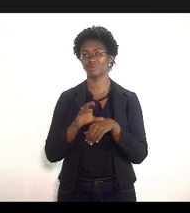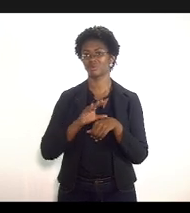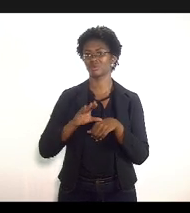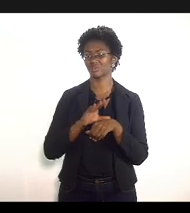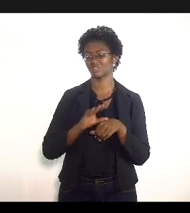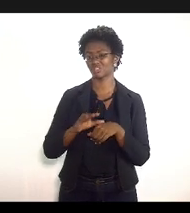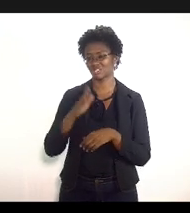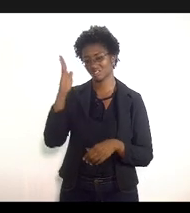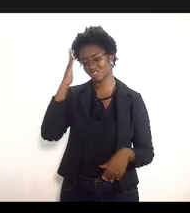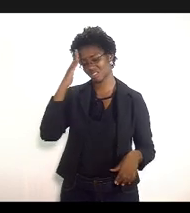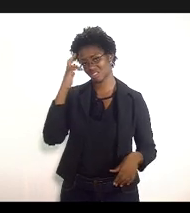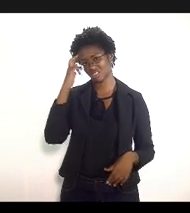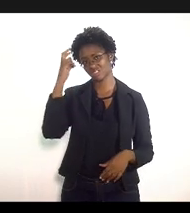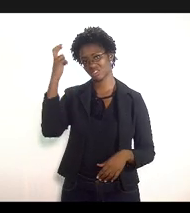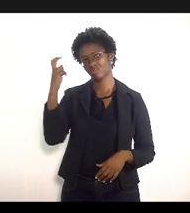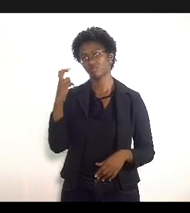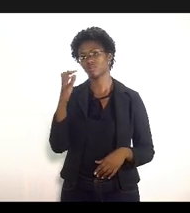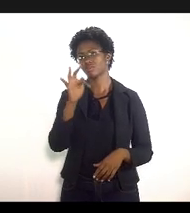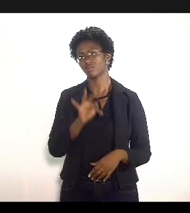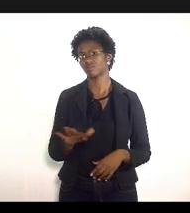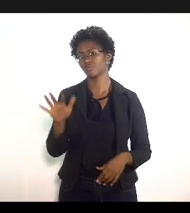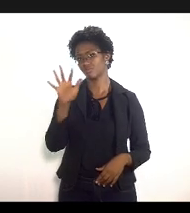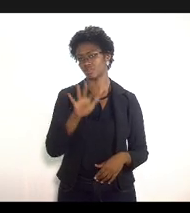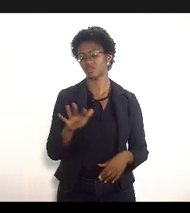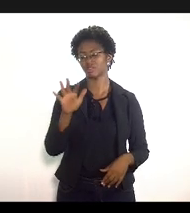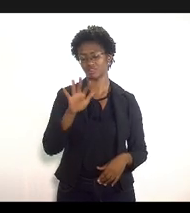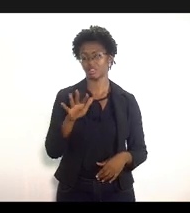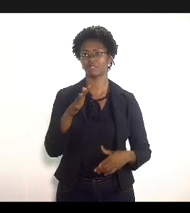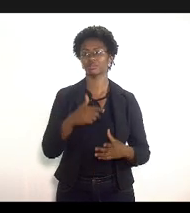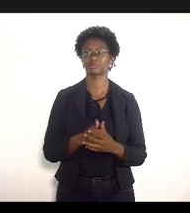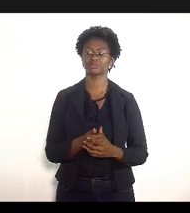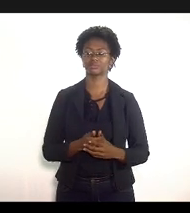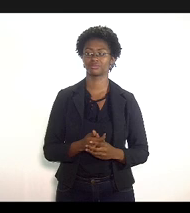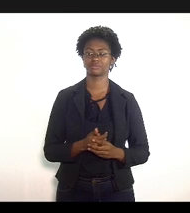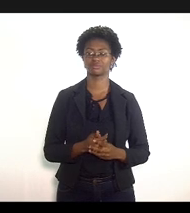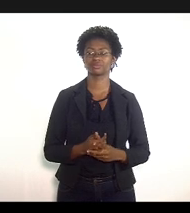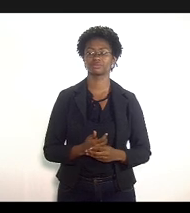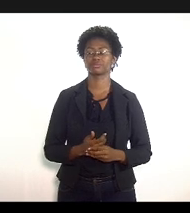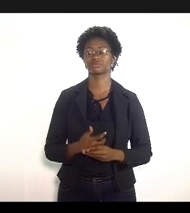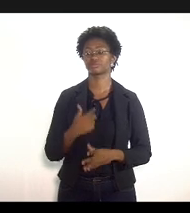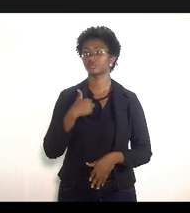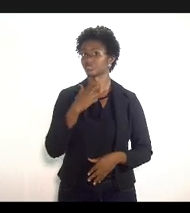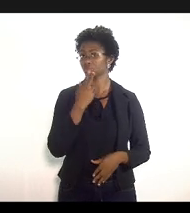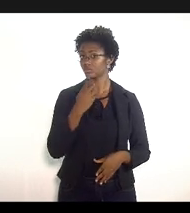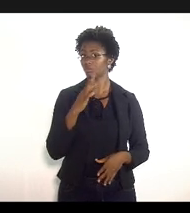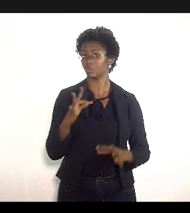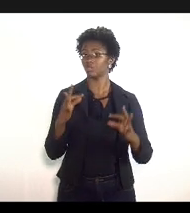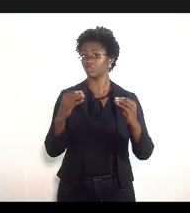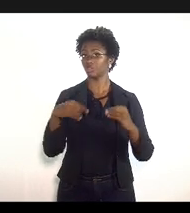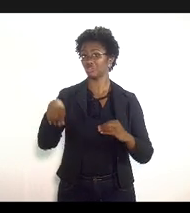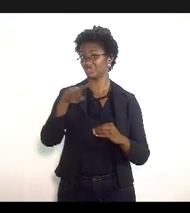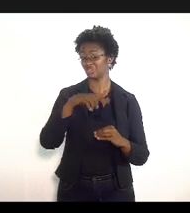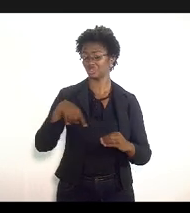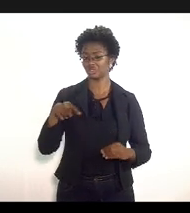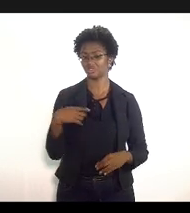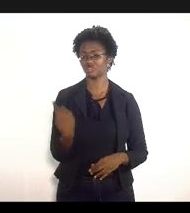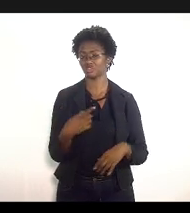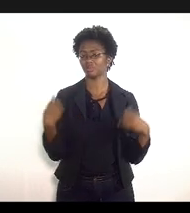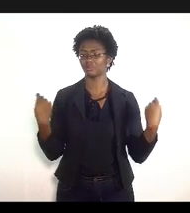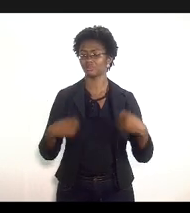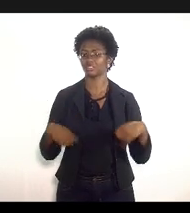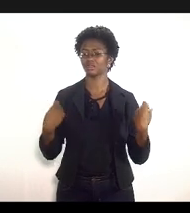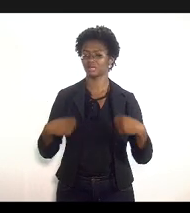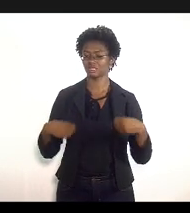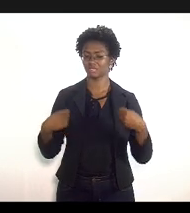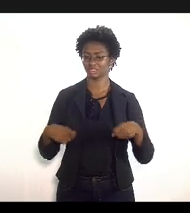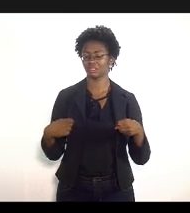para uma discussão em rede, como foi falado aqui. Nós, eu quero dizer para todos aqui, nós somos dependentes dessa